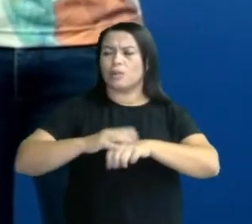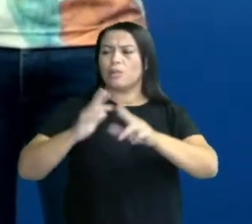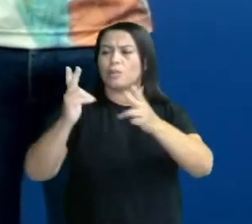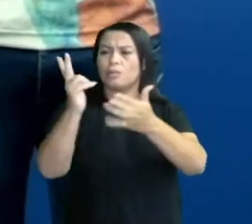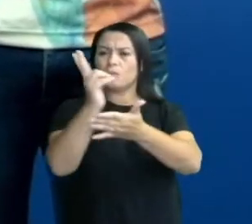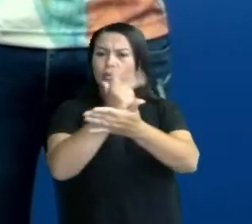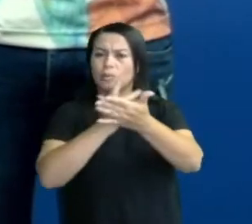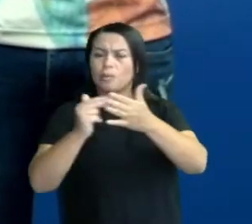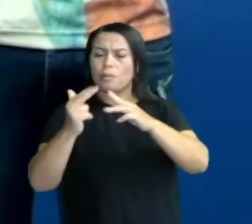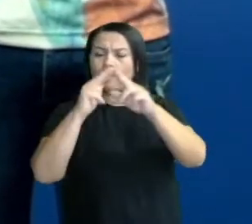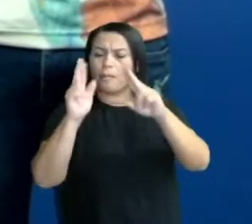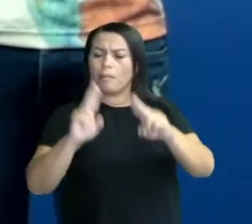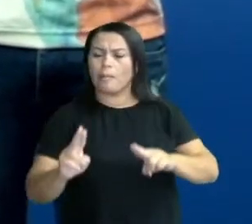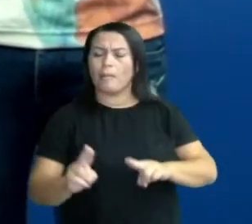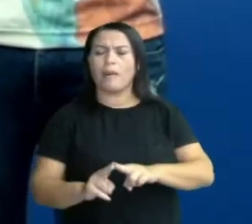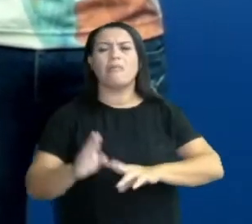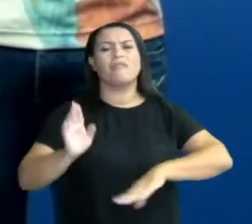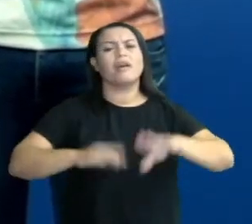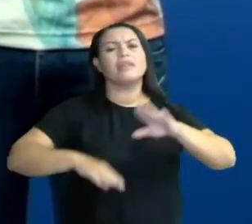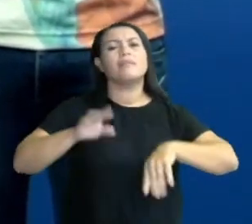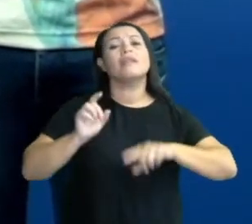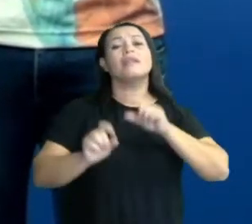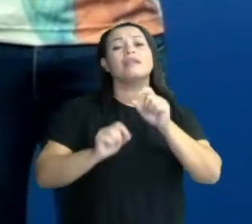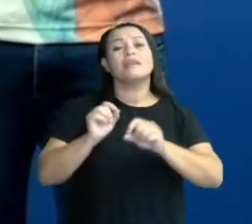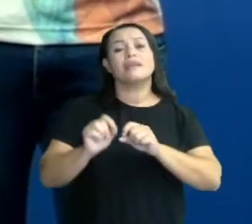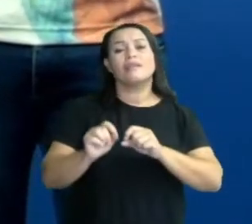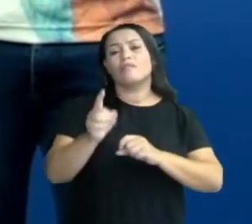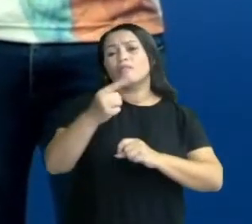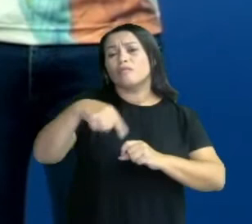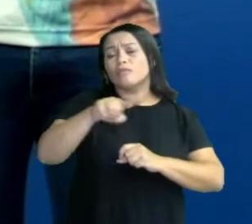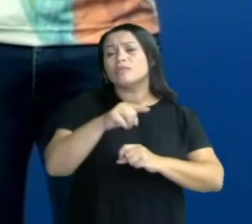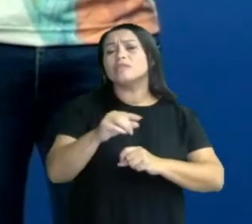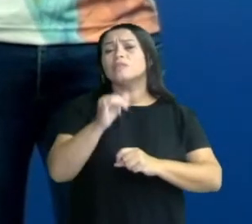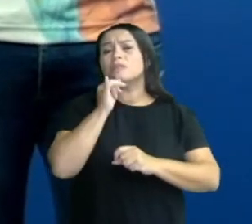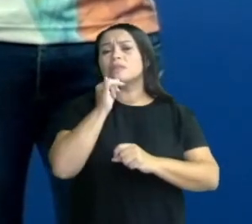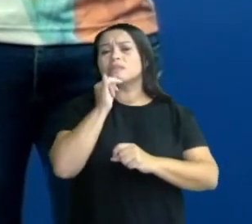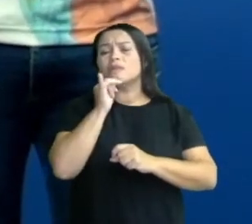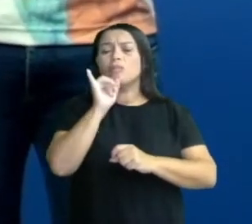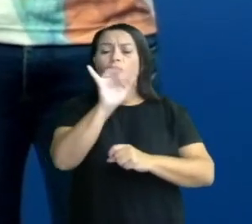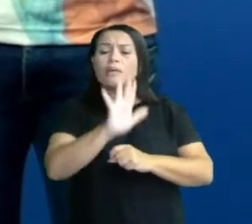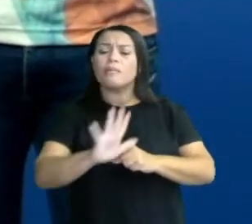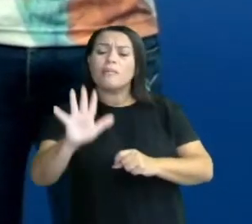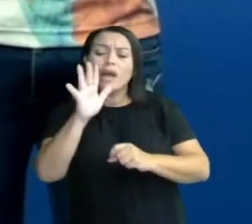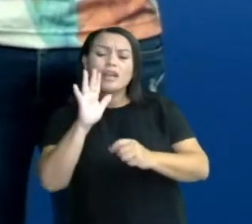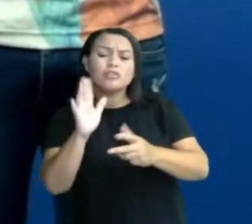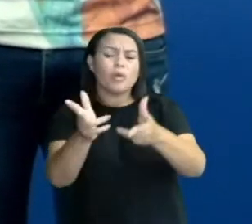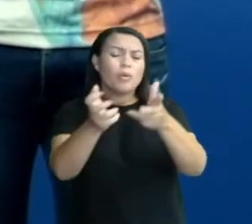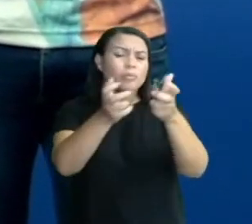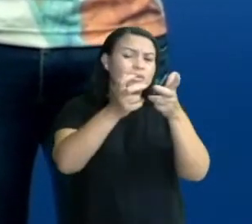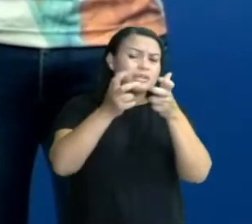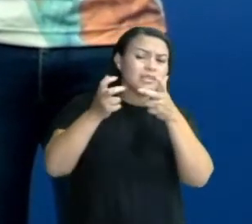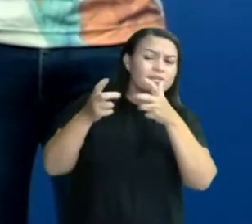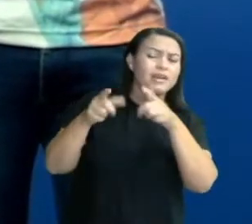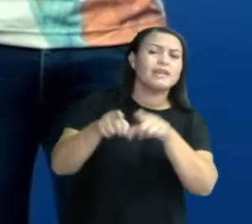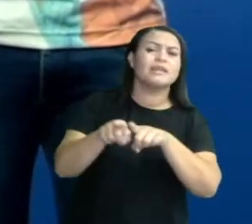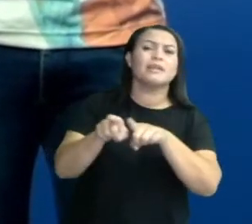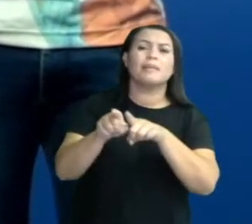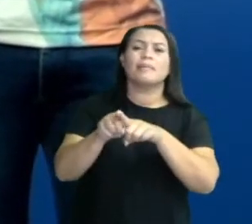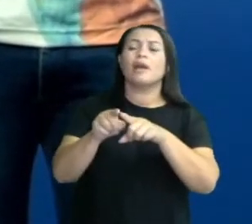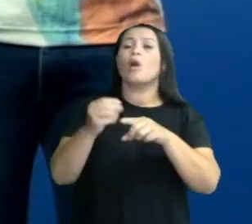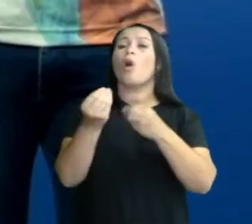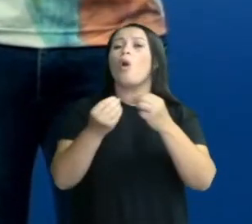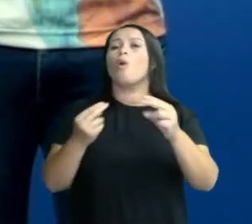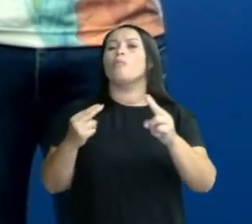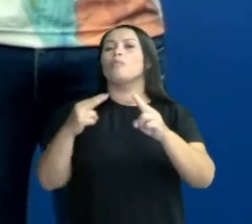depender do sensoriamento remoto, que nada mais é do que você manipular essas imagens, essas informações coletadas através, por exemplo, dos